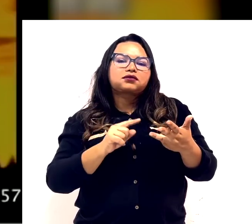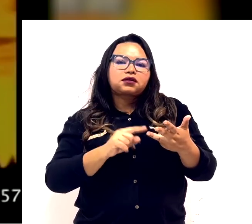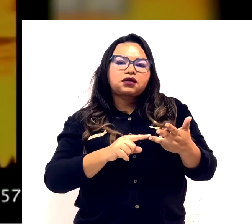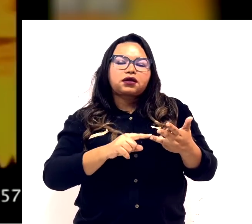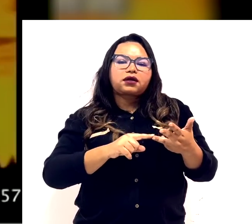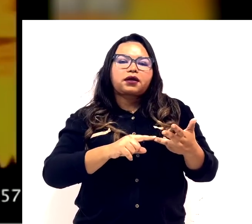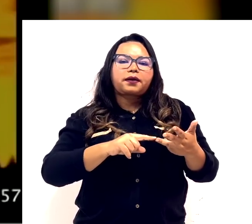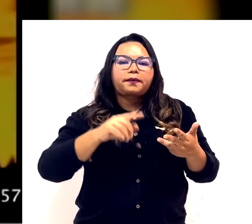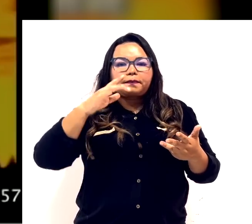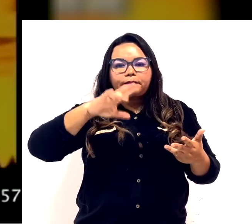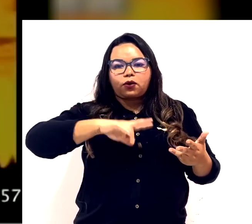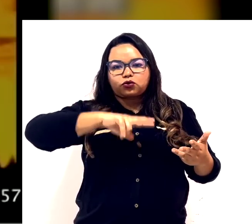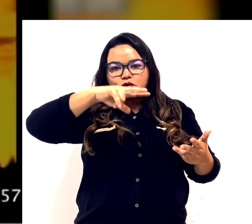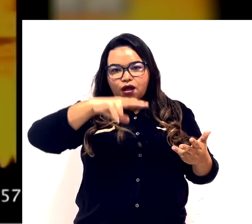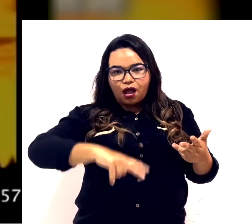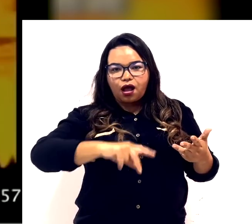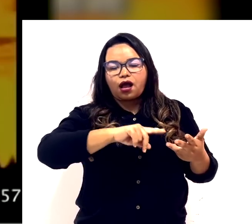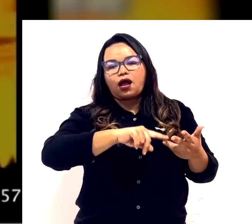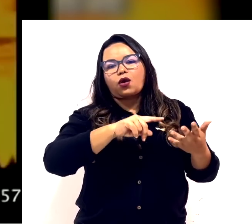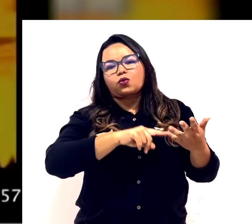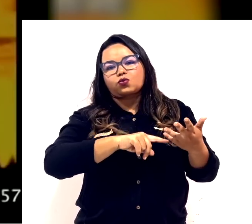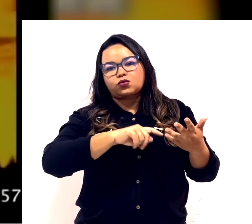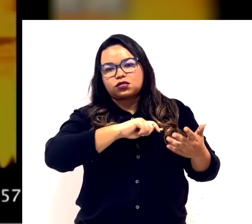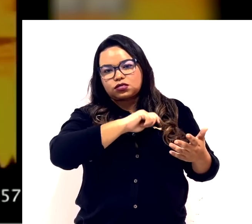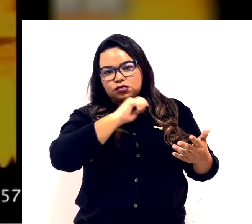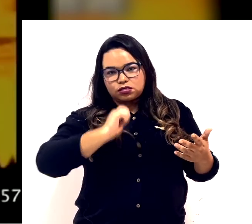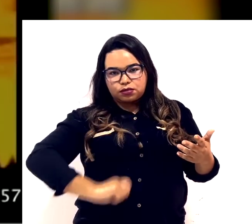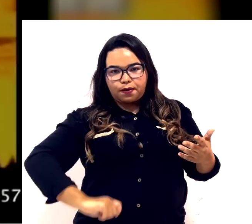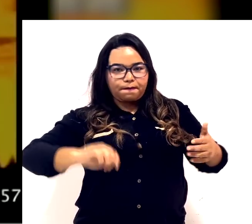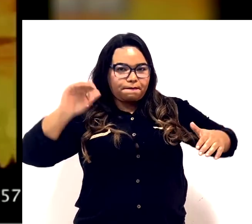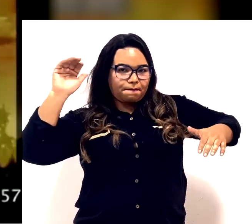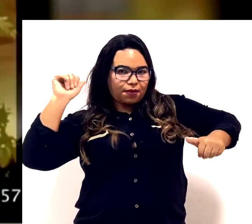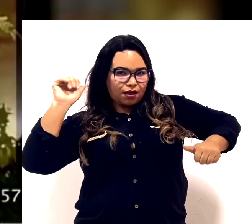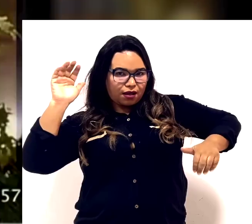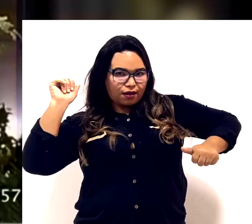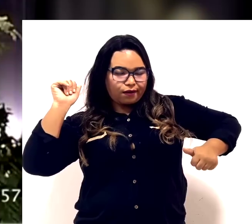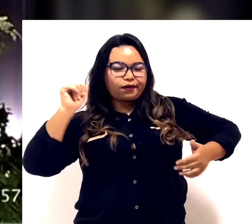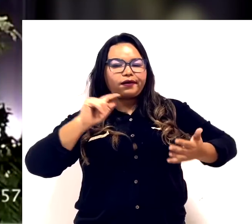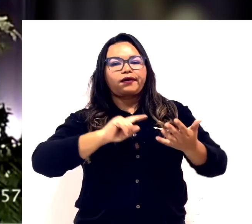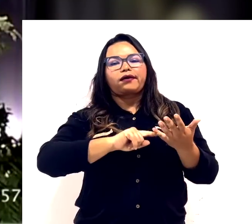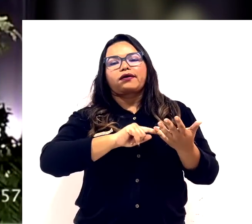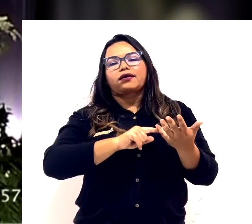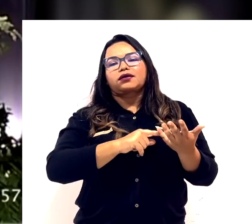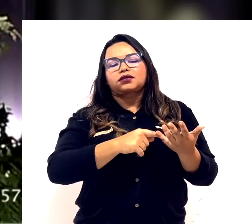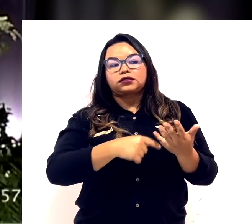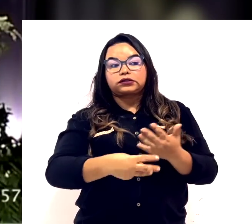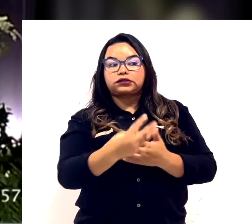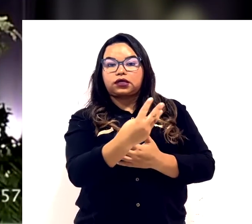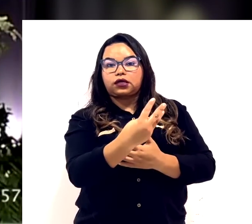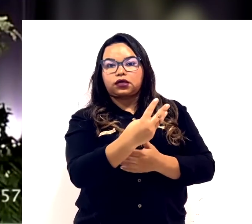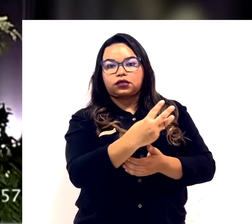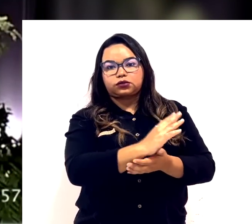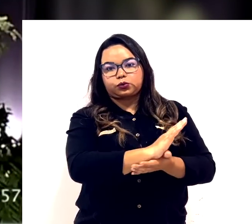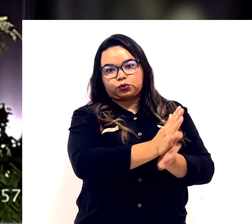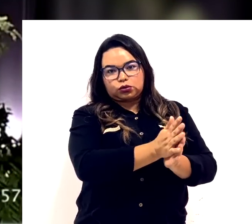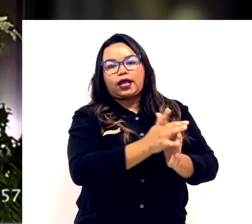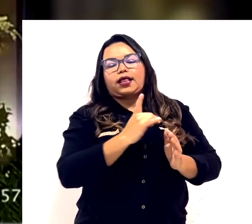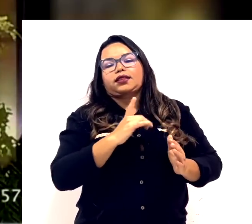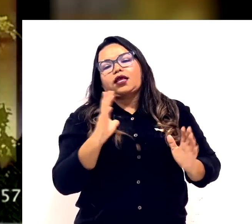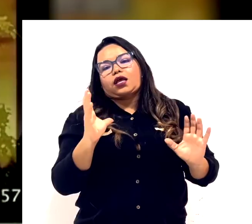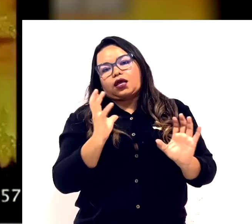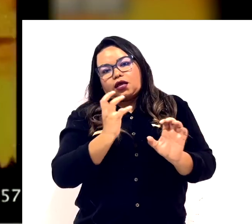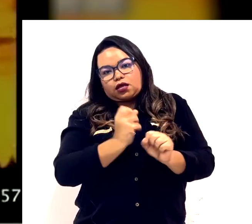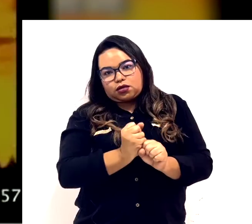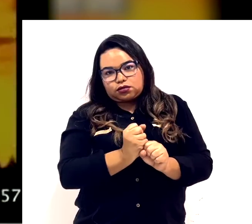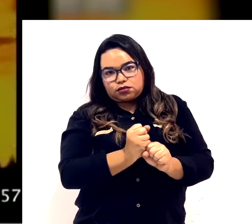os espanhóis, e os érulos, os vândalos e os ostrogodos foram eliminados. De fato, estes não foram os únicos contra